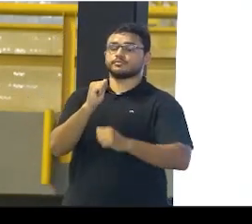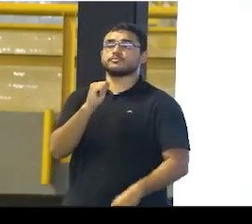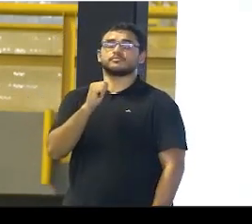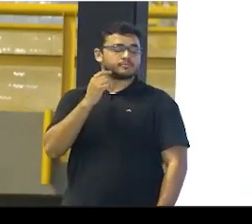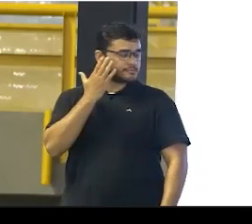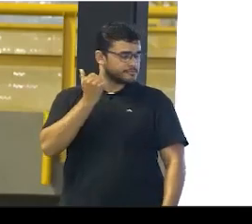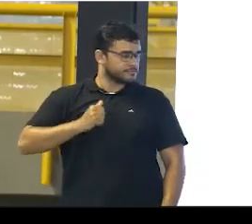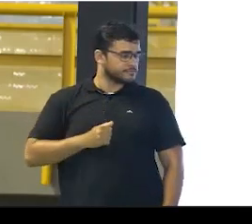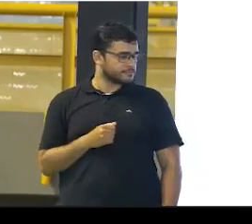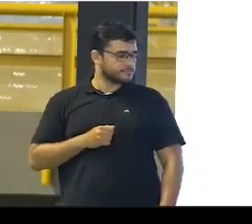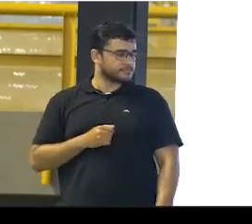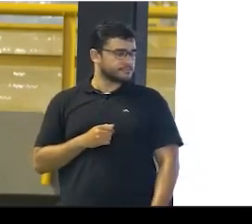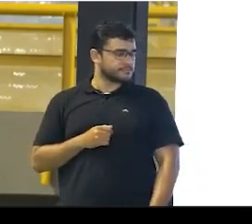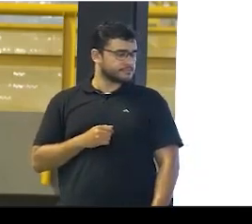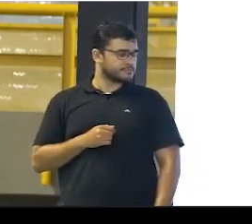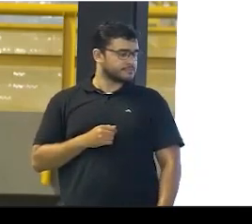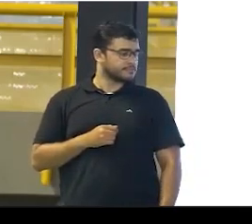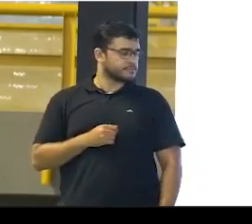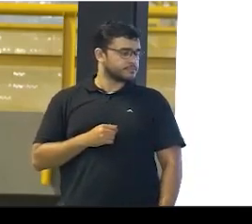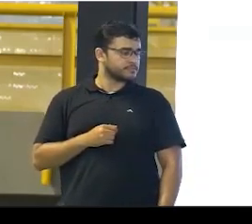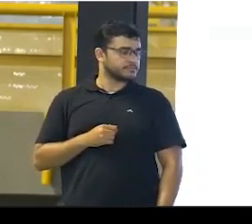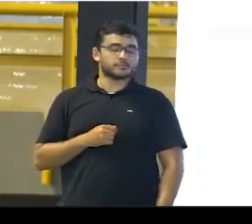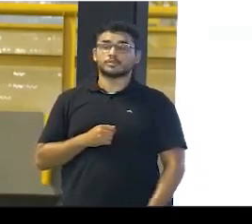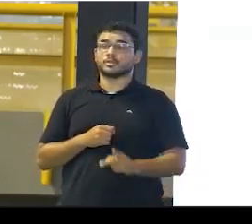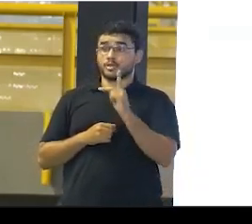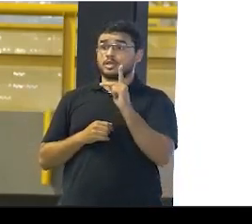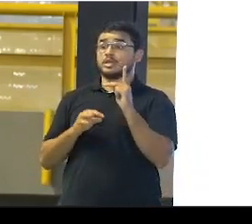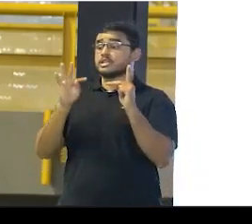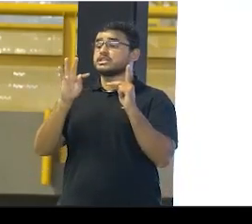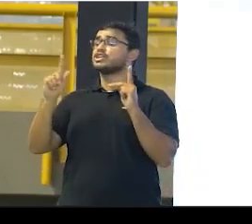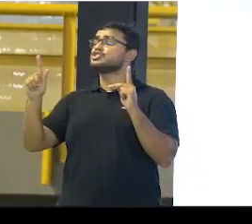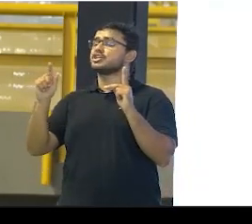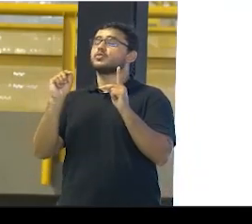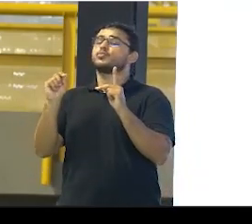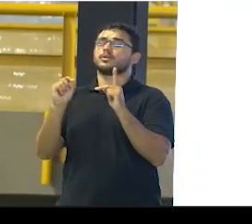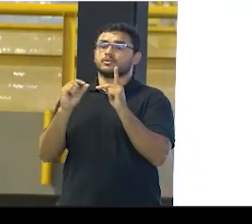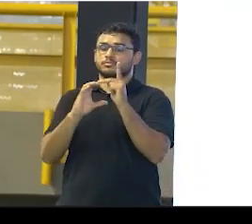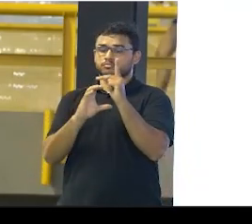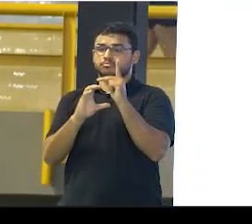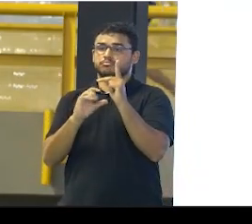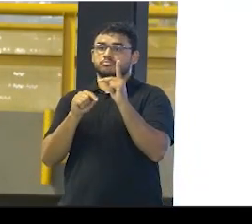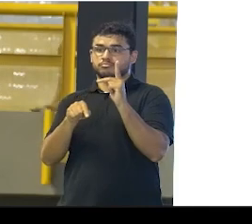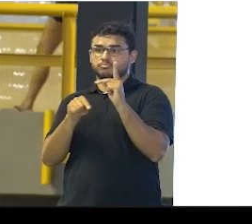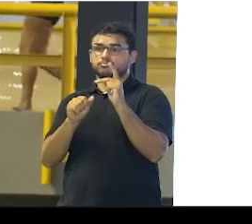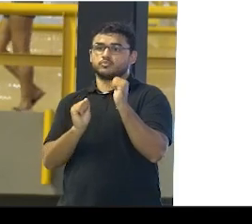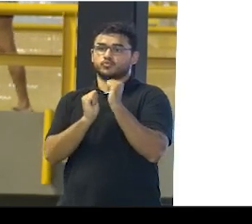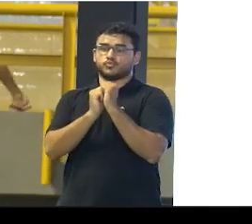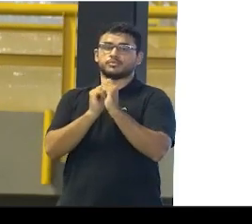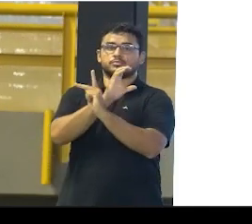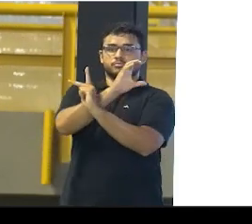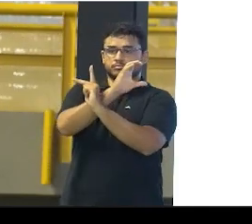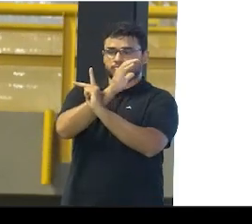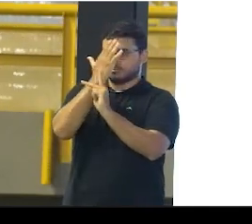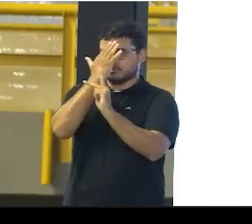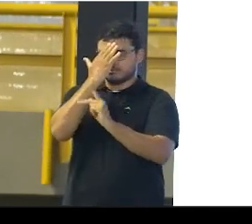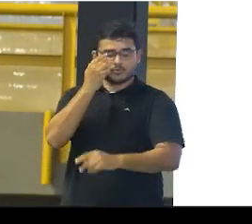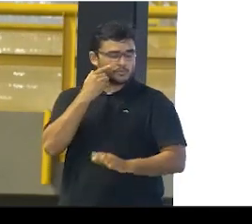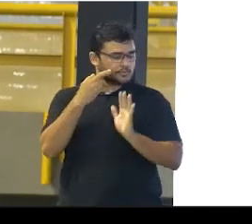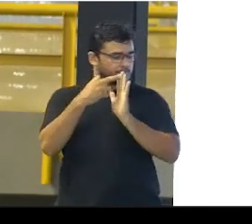Considere um trapézio isósceles. Gente, trapézio isósceles. O que é o trapézio